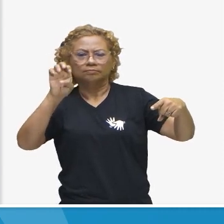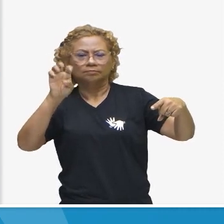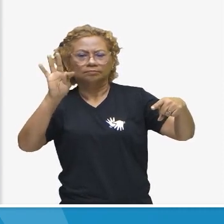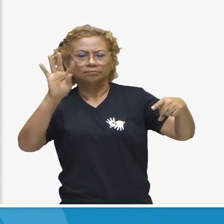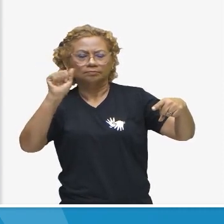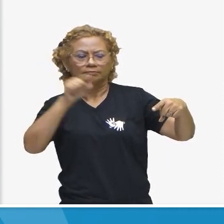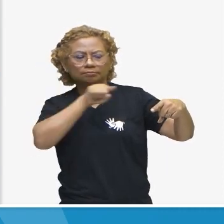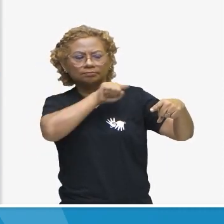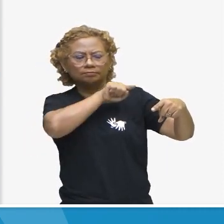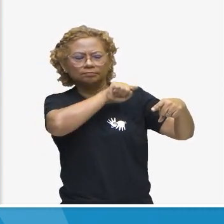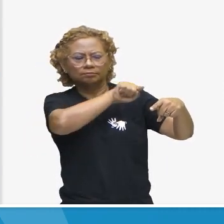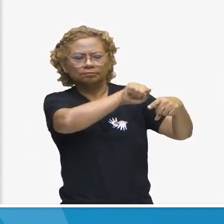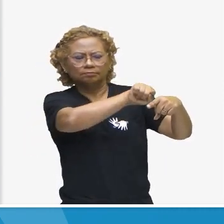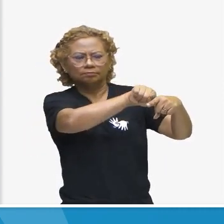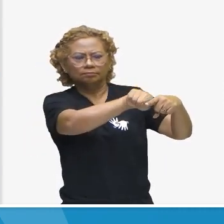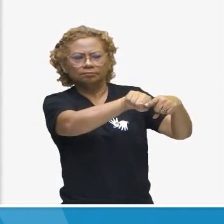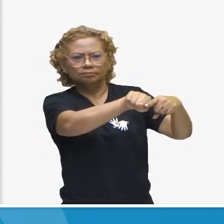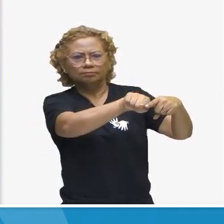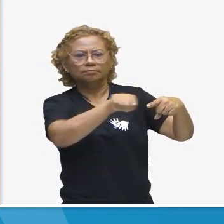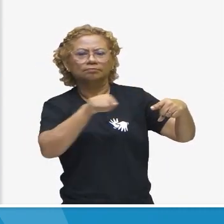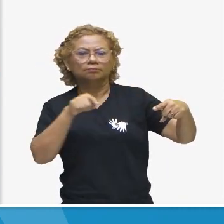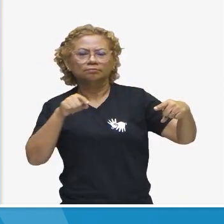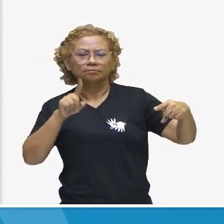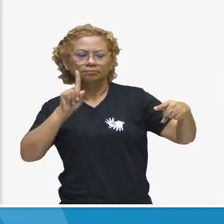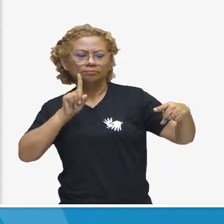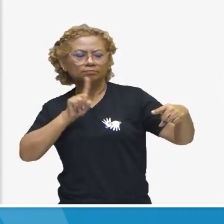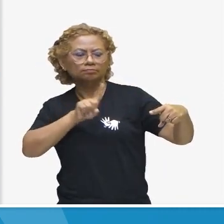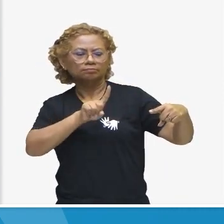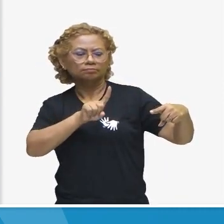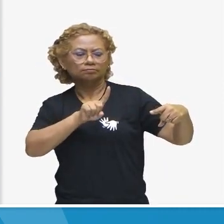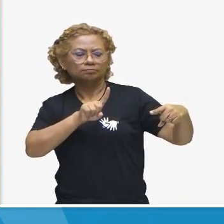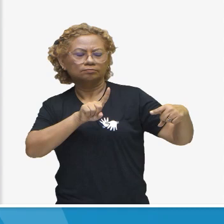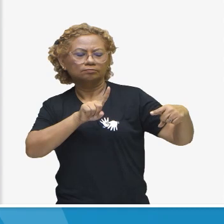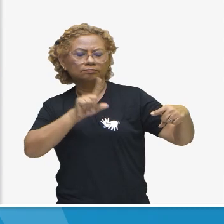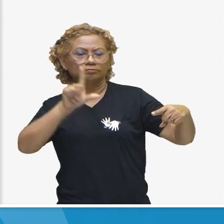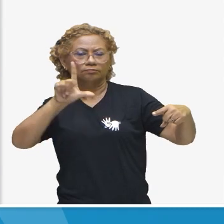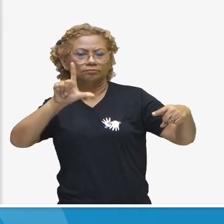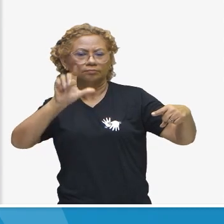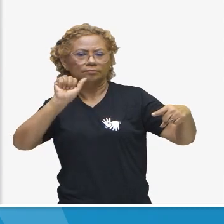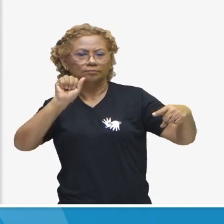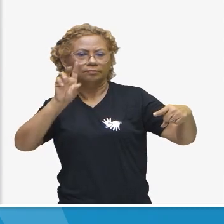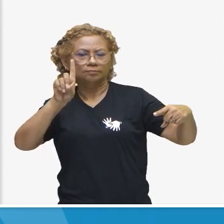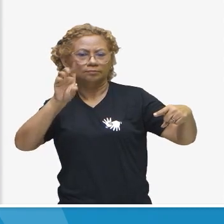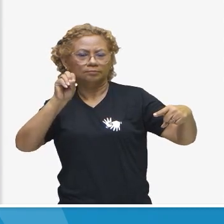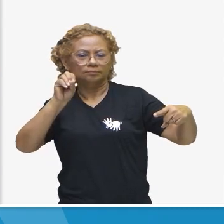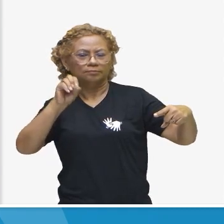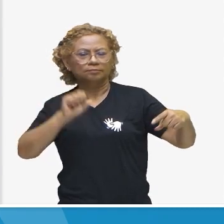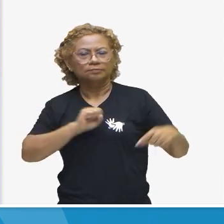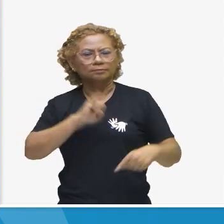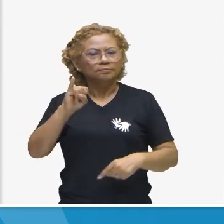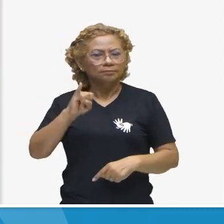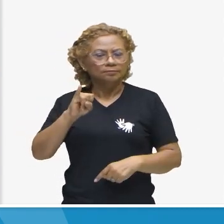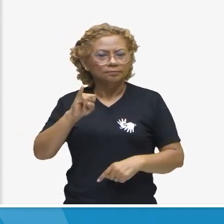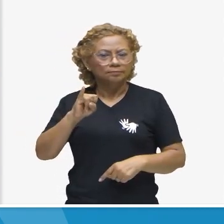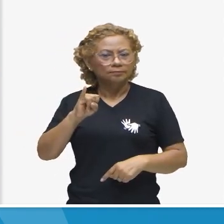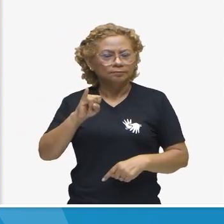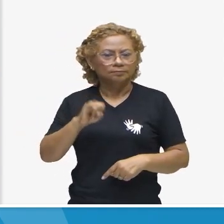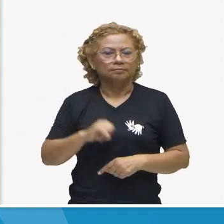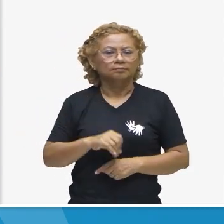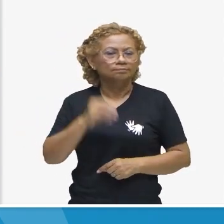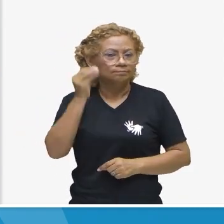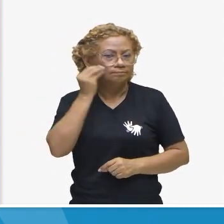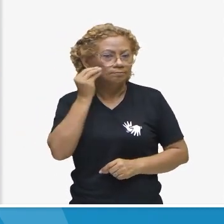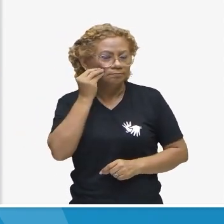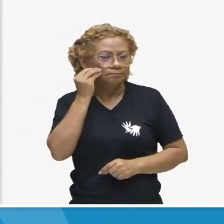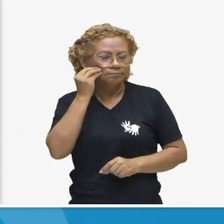dela, né? Por quê? Porque eu estou olhando de lado, eu estou olhando na lateral. Agora, se eu olhar essa flecha